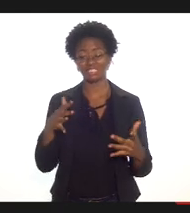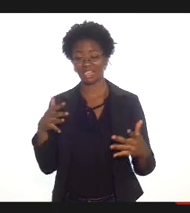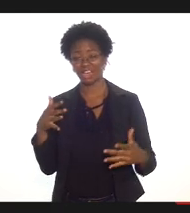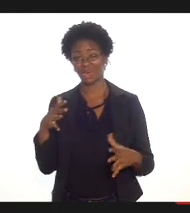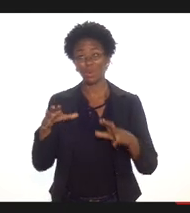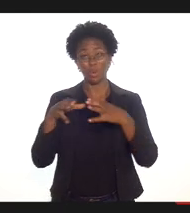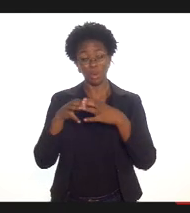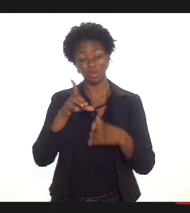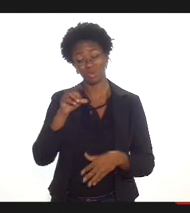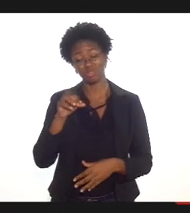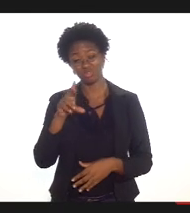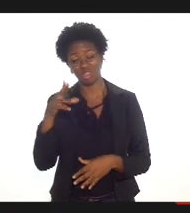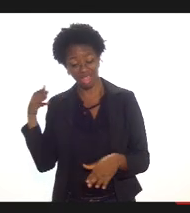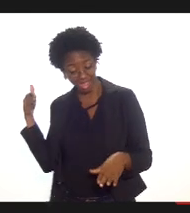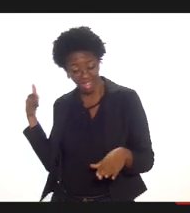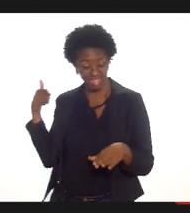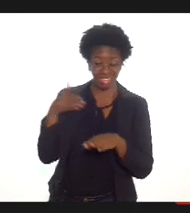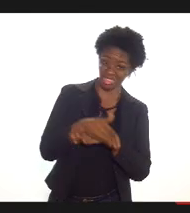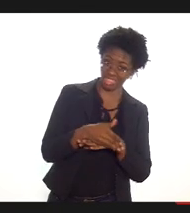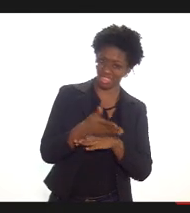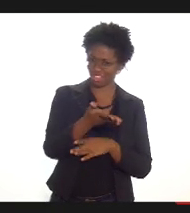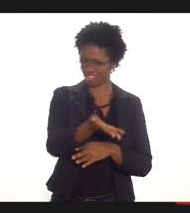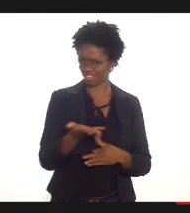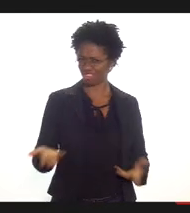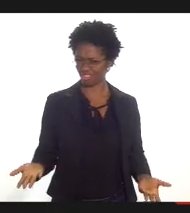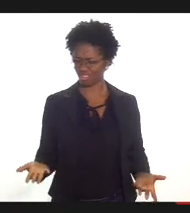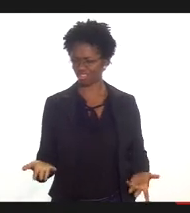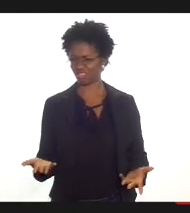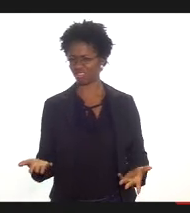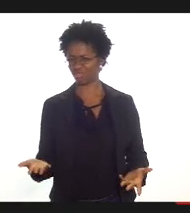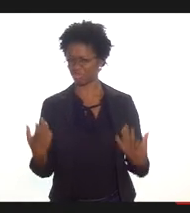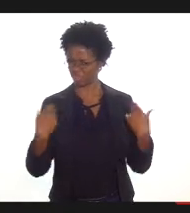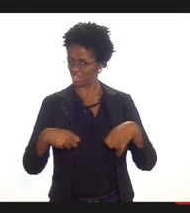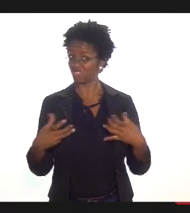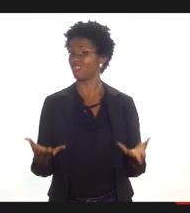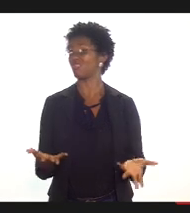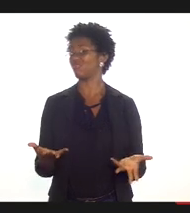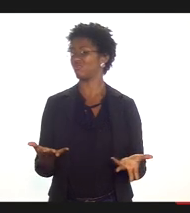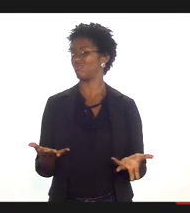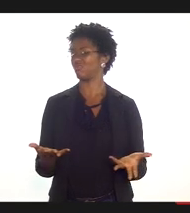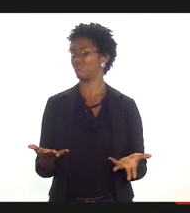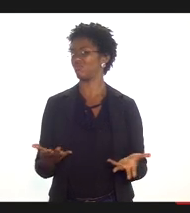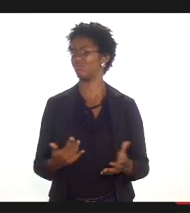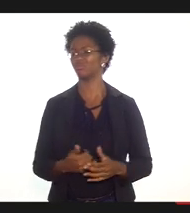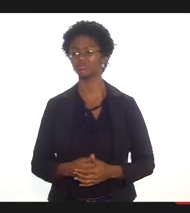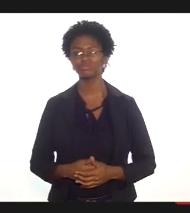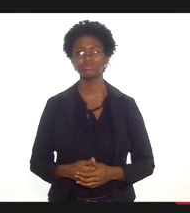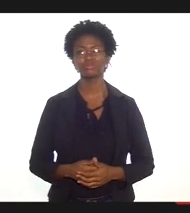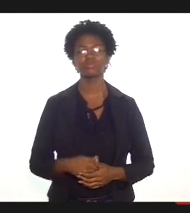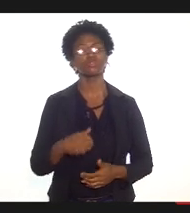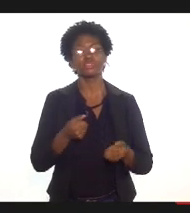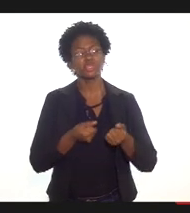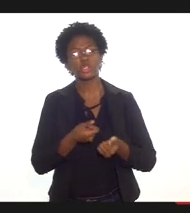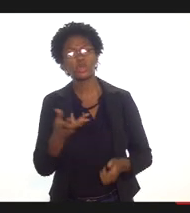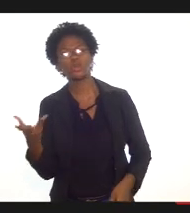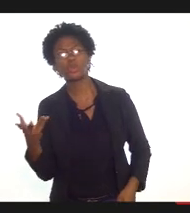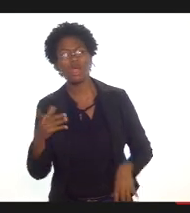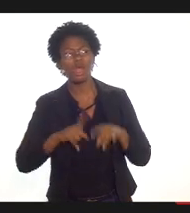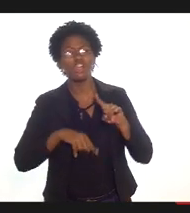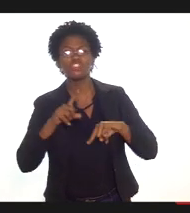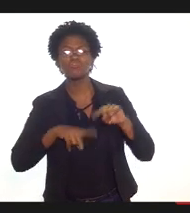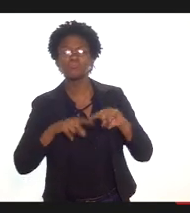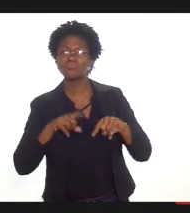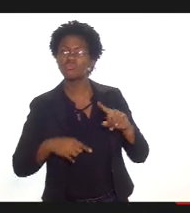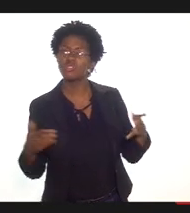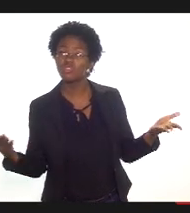que está entrando nessa rede federal? Tem necessidade disso? Quais são os instrumentos